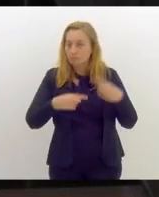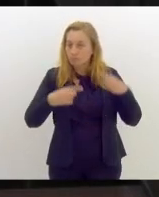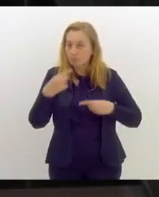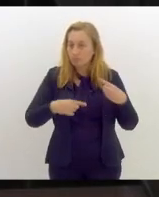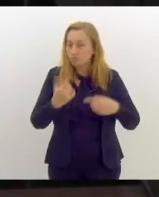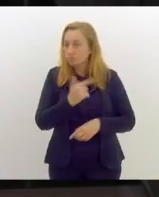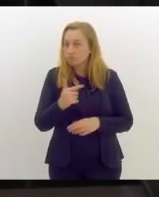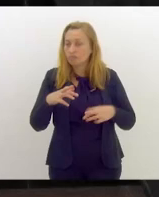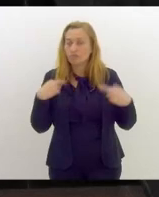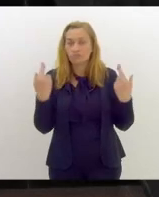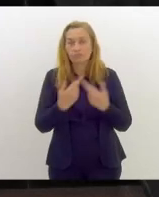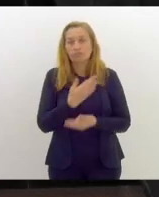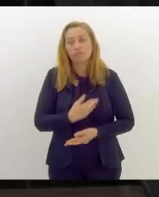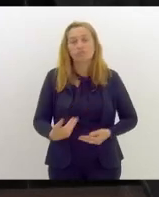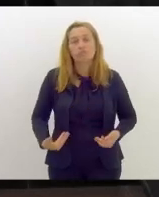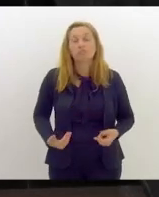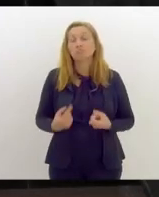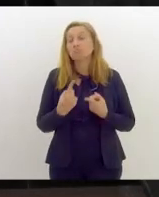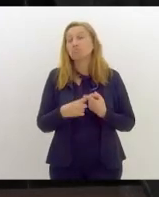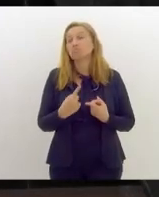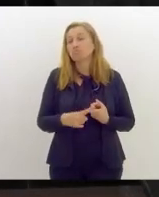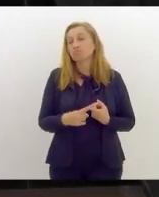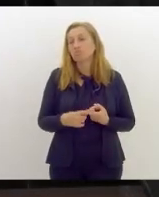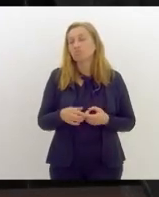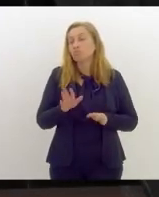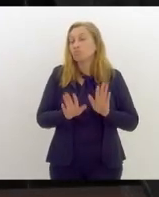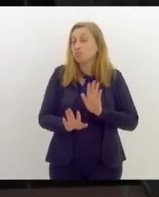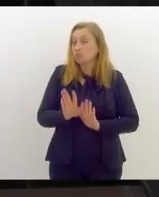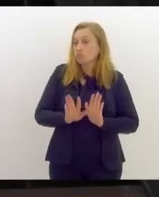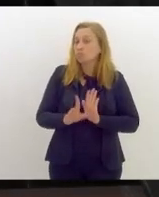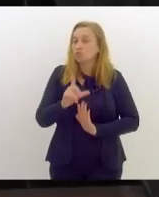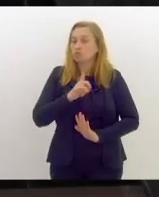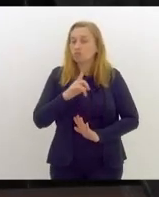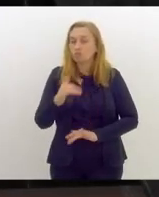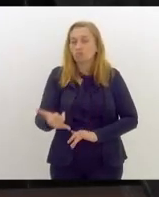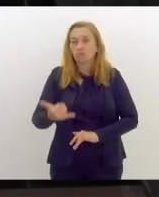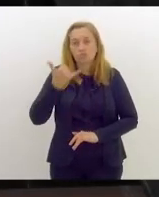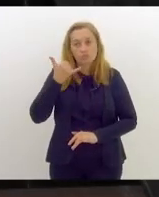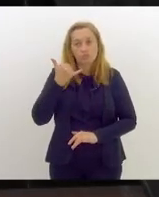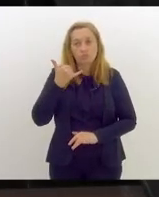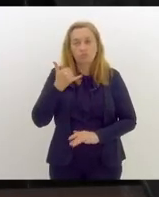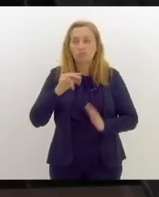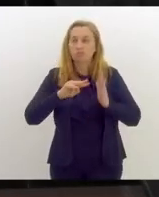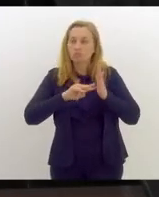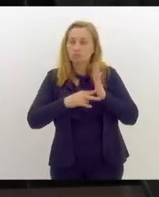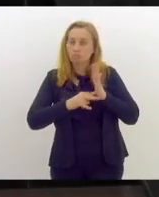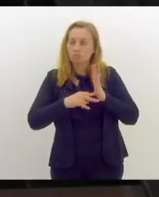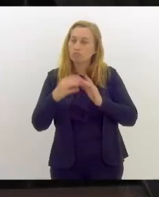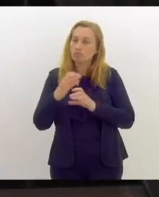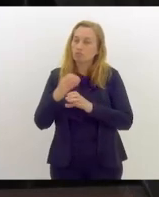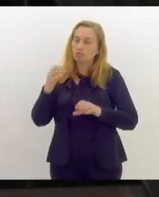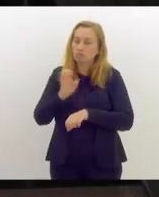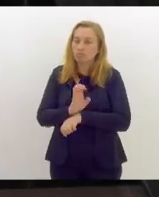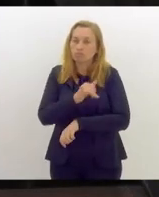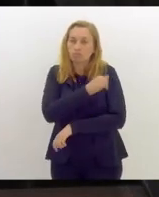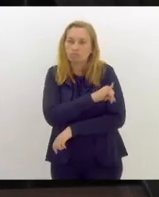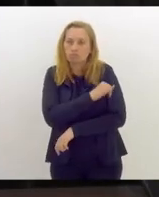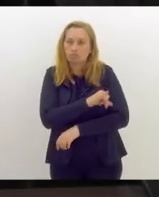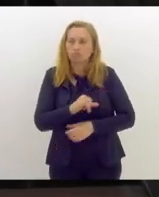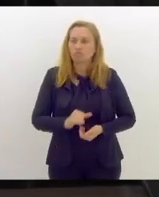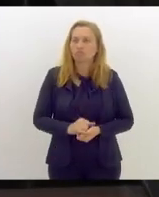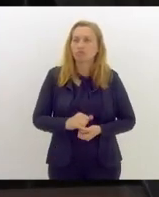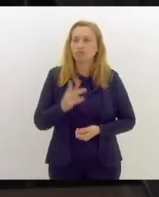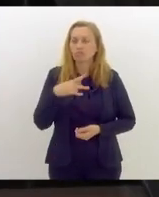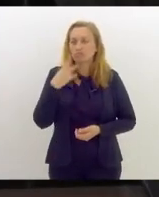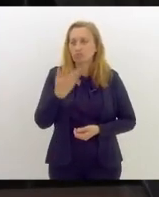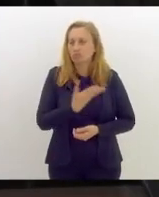não houve uma audiência pública Porque eu tive o cuidado de ligar para o sindicato dos Engenheiros do Estado do Rio de Janeiro de